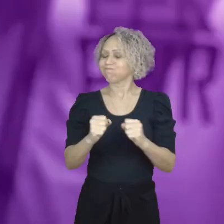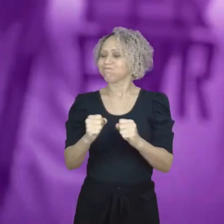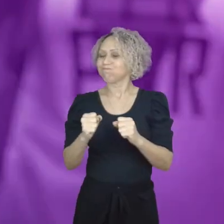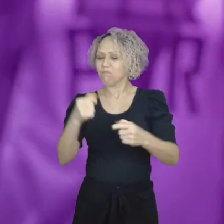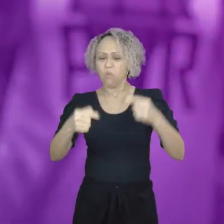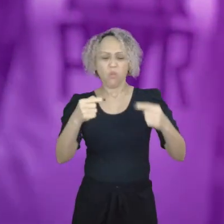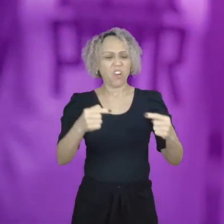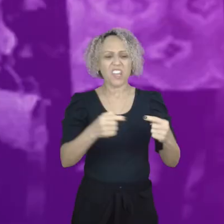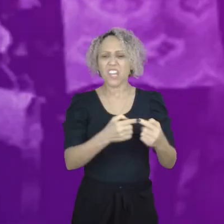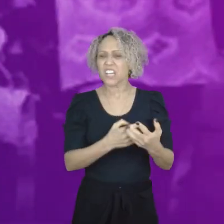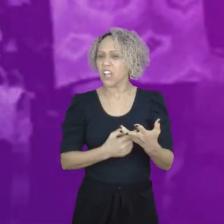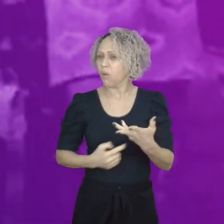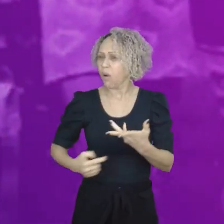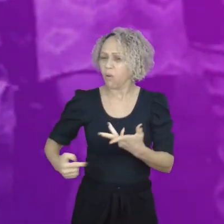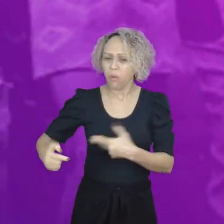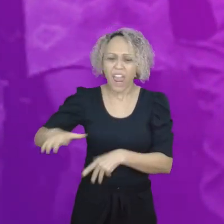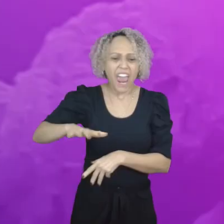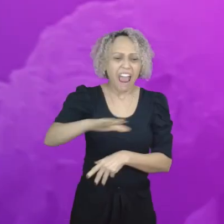poder.